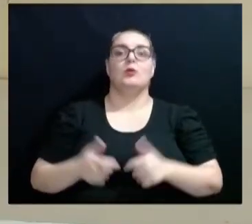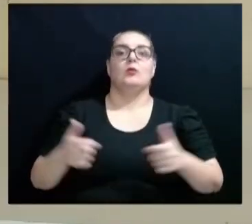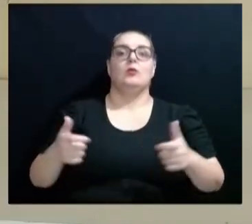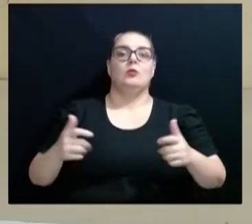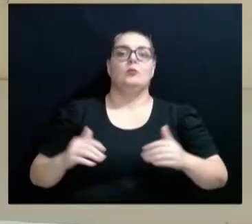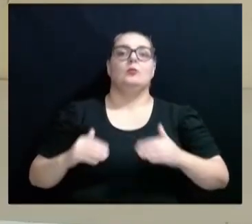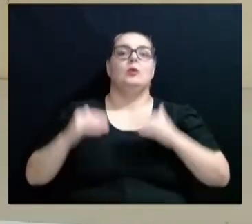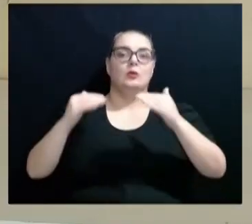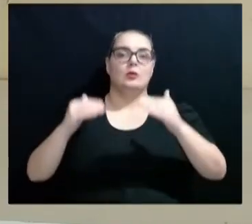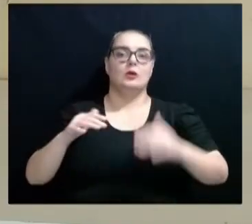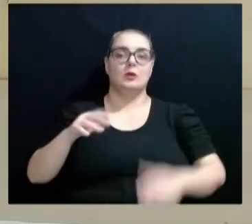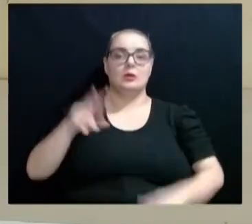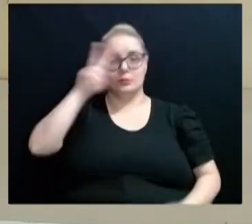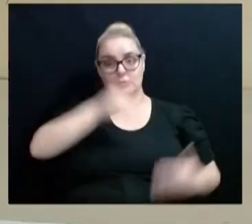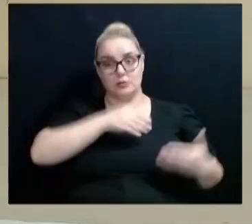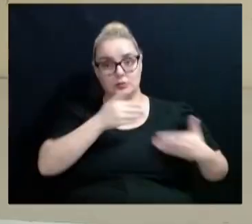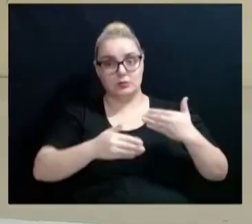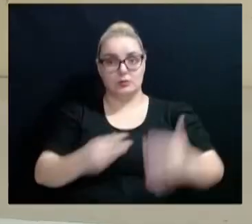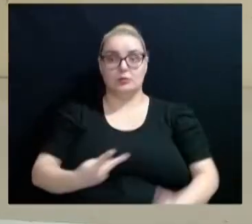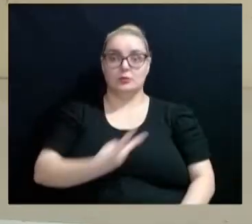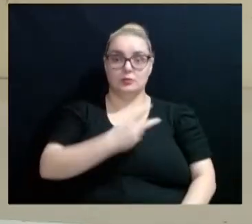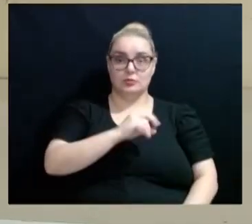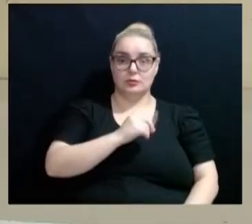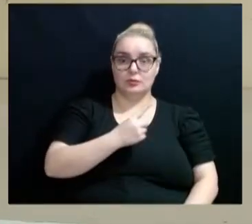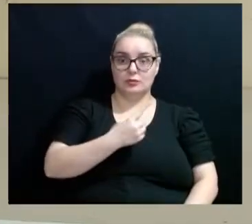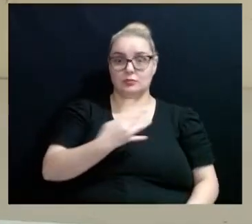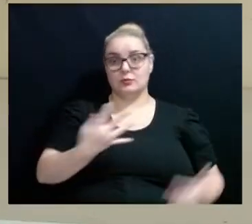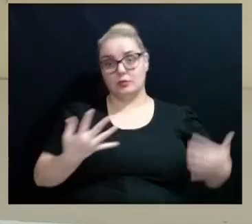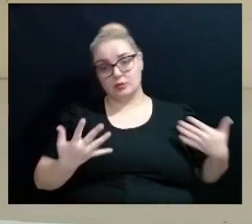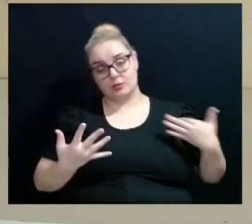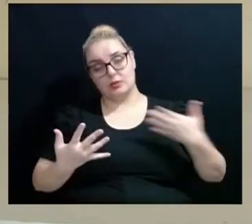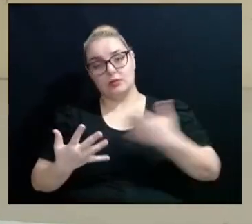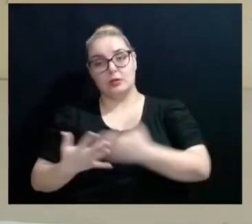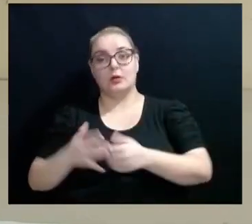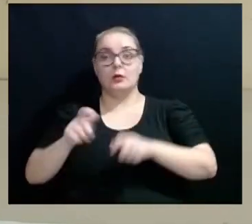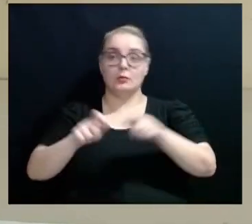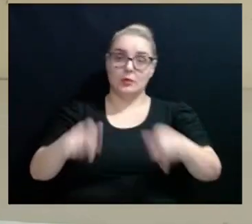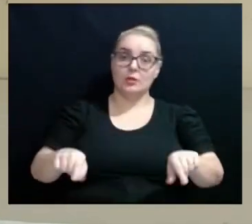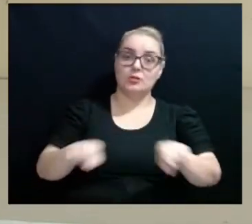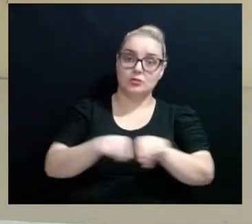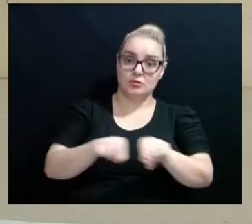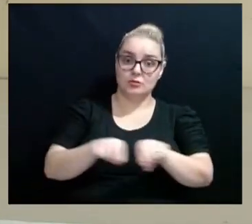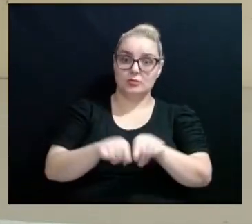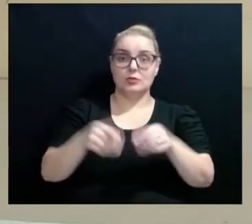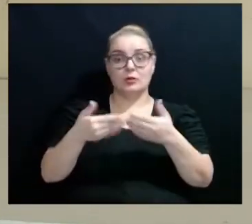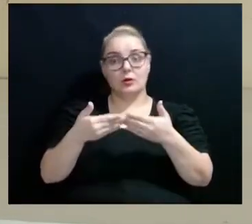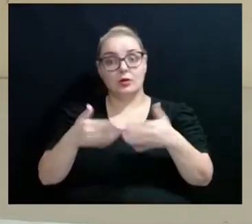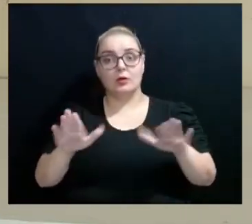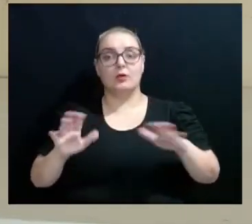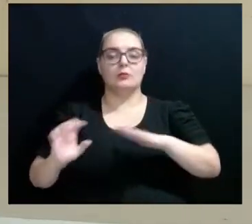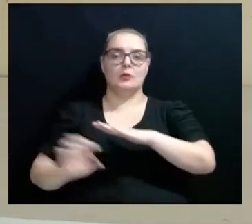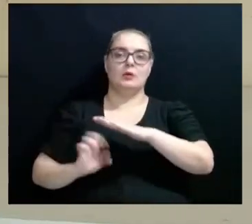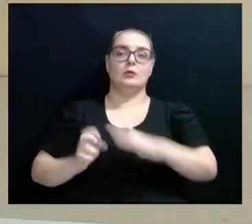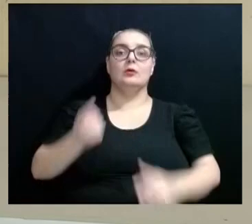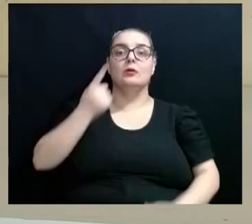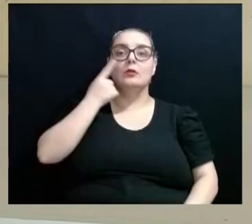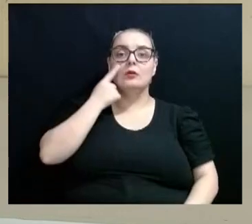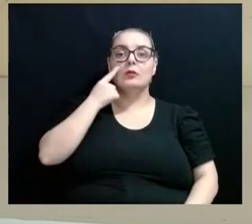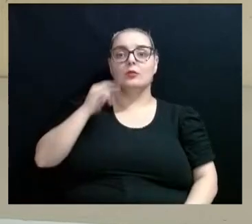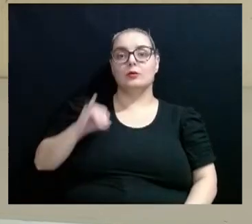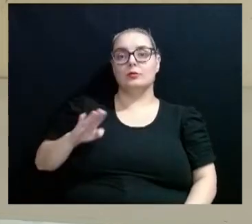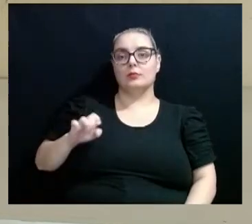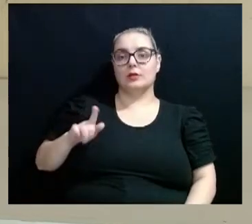pessoas ocupadas tivemos em 2024, que foi o maior patamar da série histórica